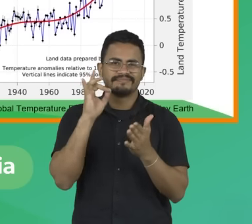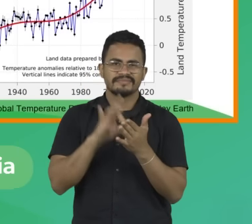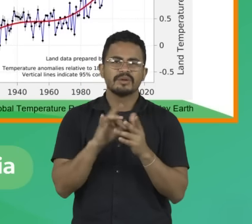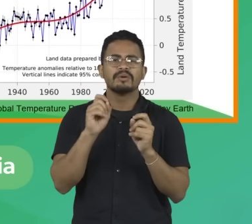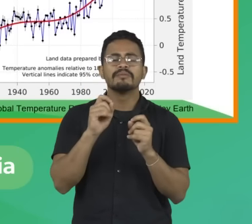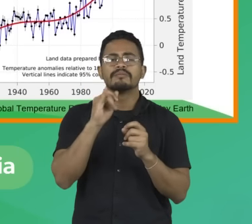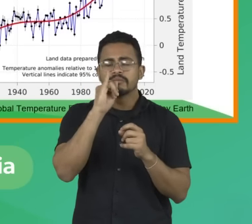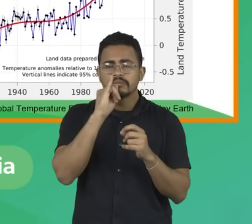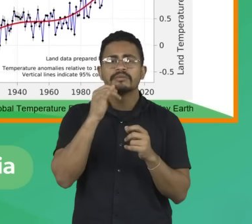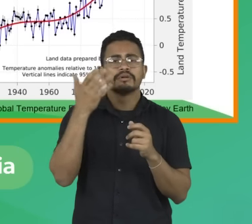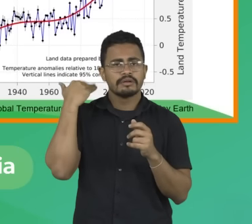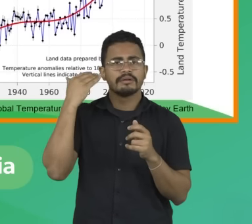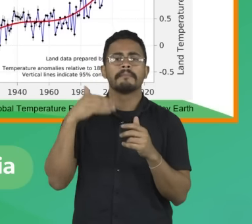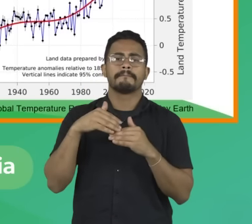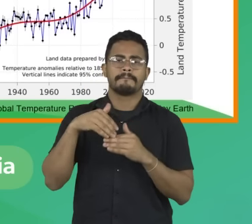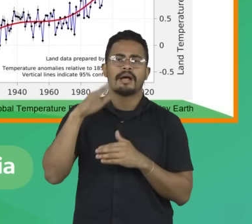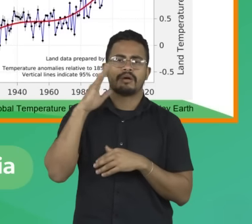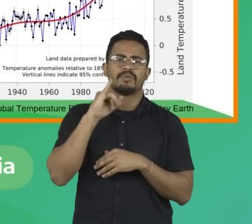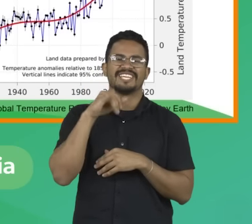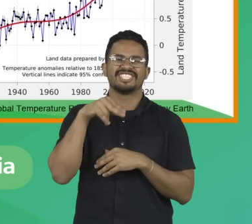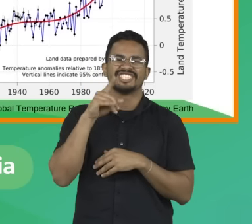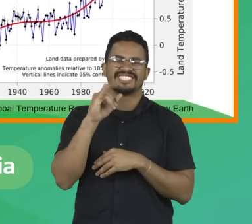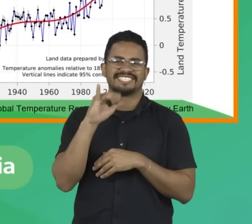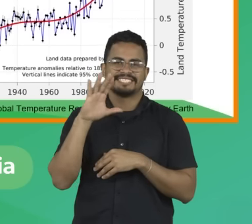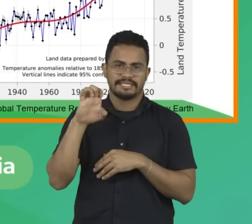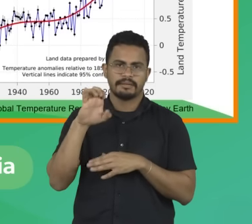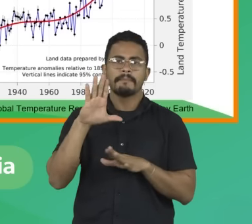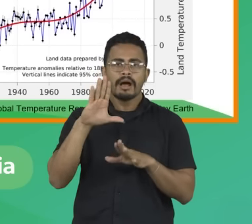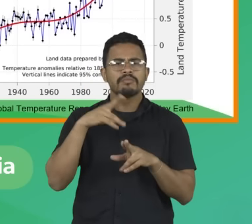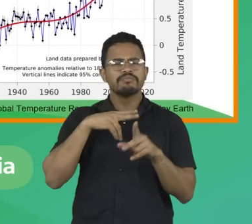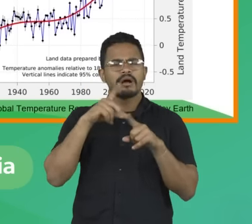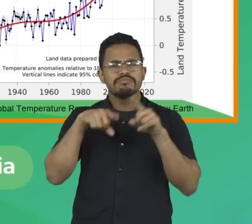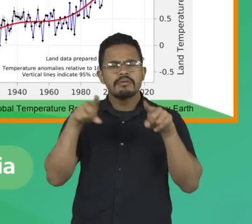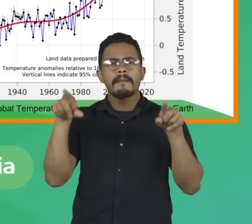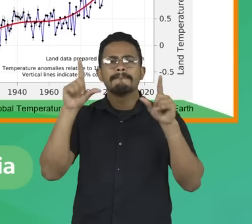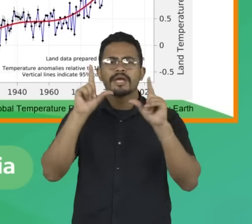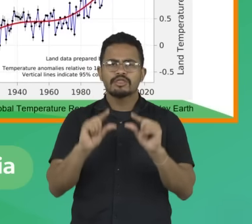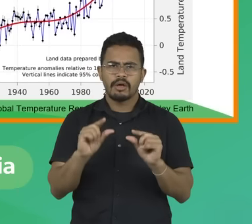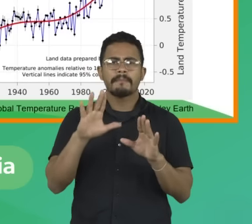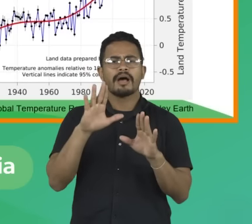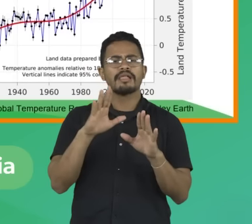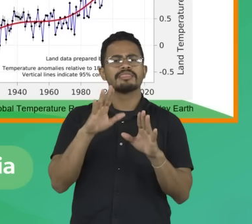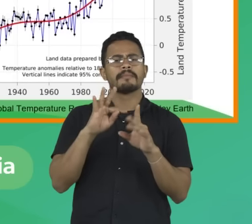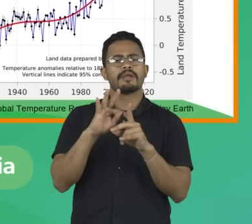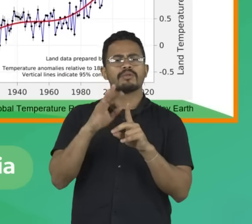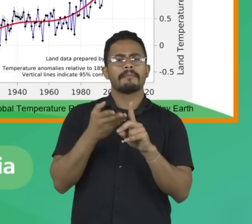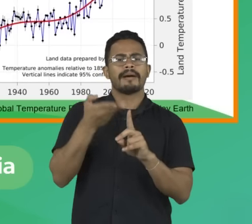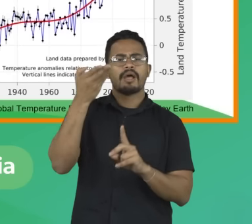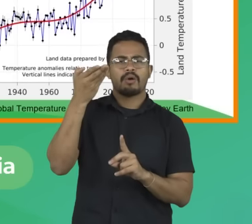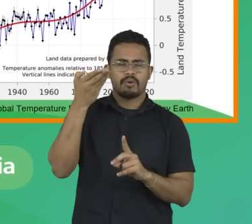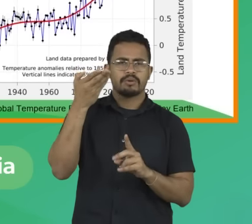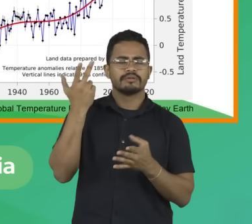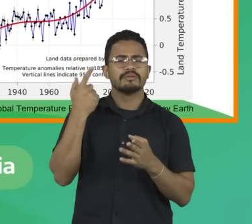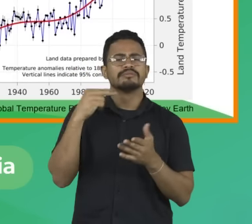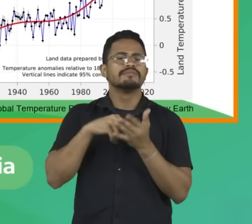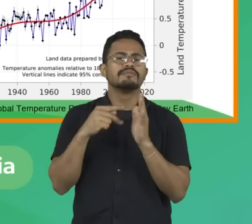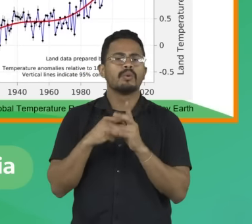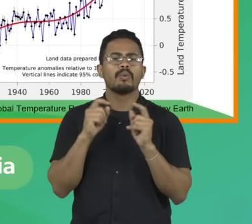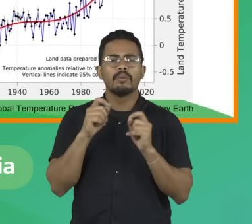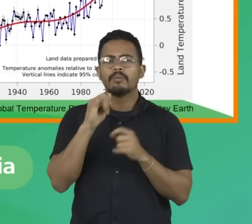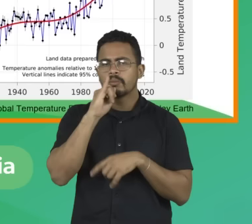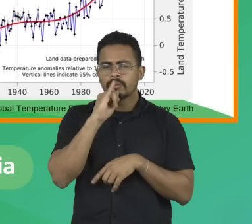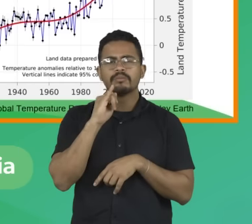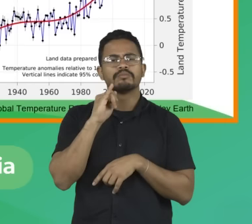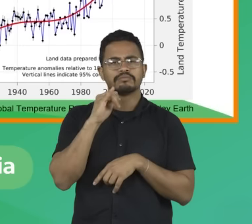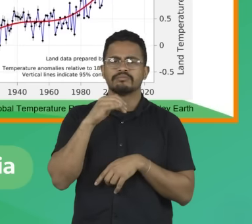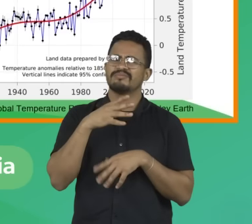flutuação nisso era maior, porém a variabilidade é menor, mas numa temperatura mais alta. Então isso acaba sendo um efeito